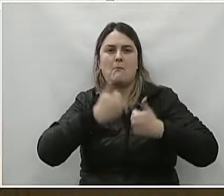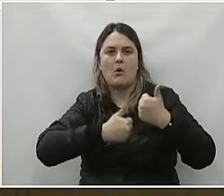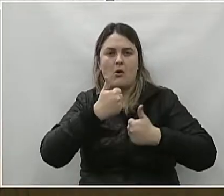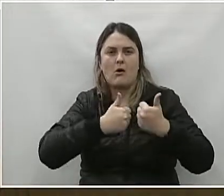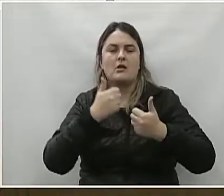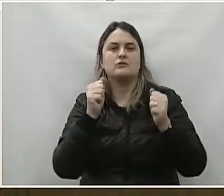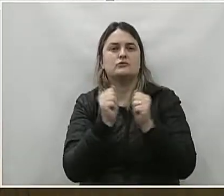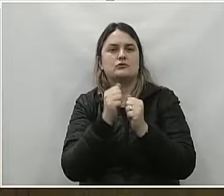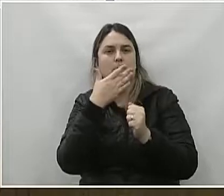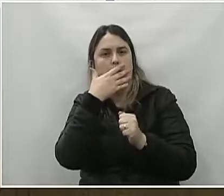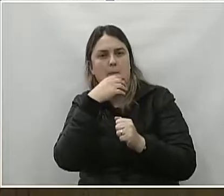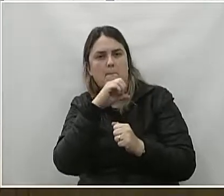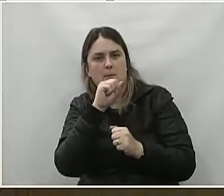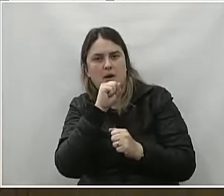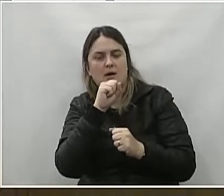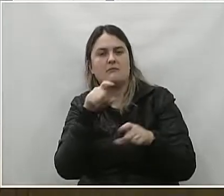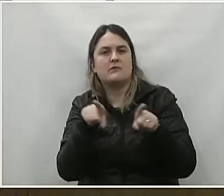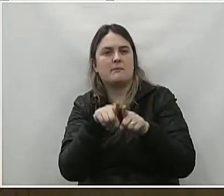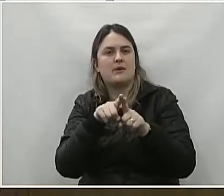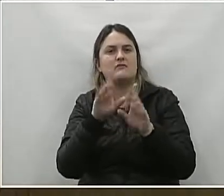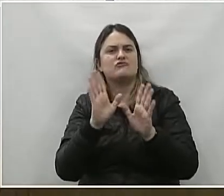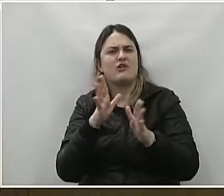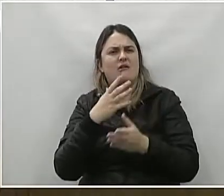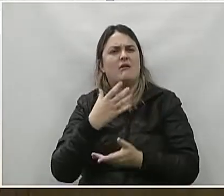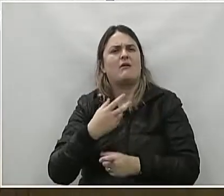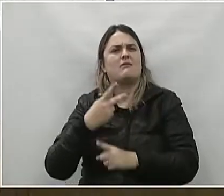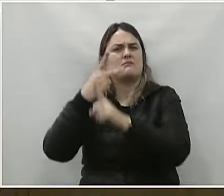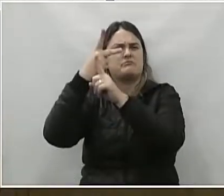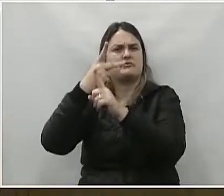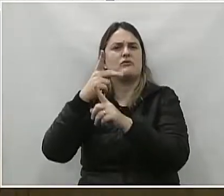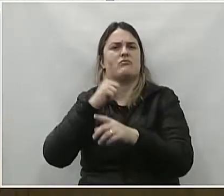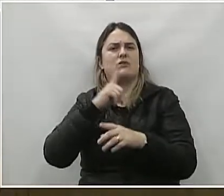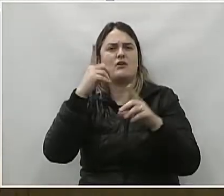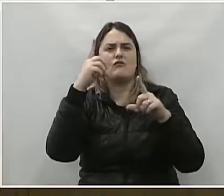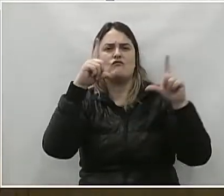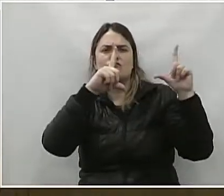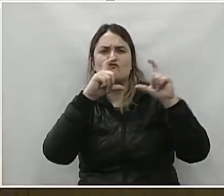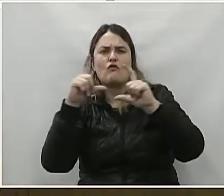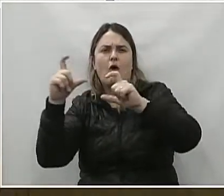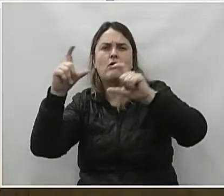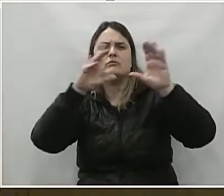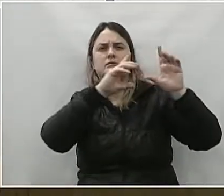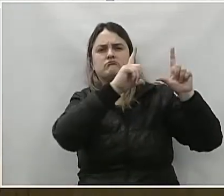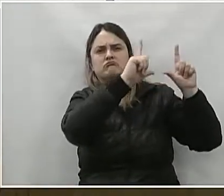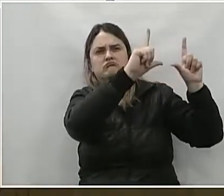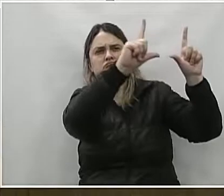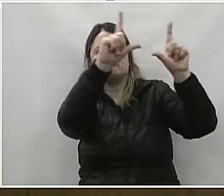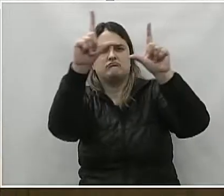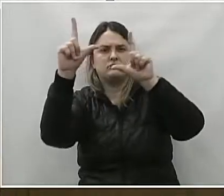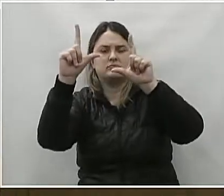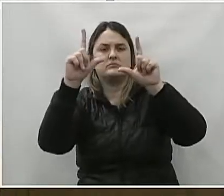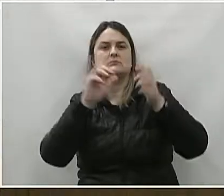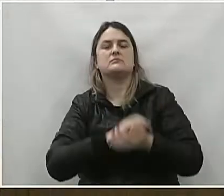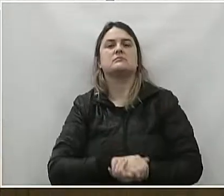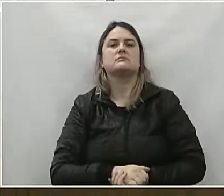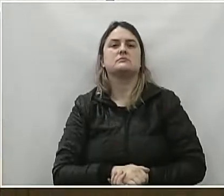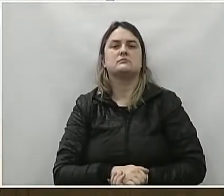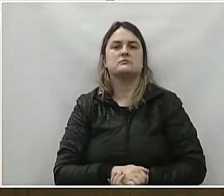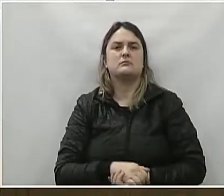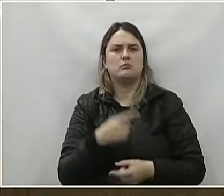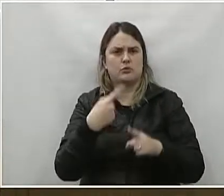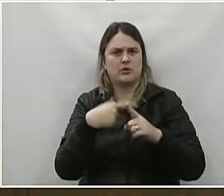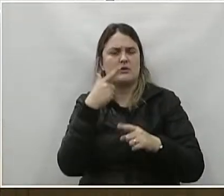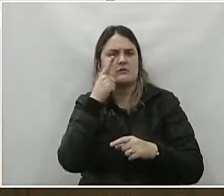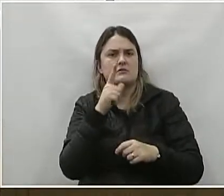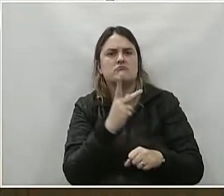pai também foi campeão ali muitas vezes, tem suas fotos espalhadas lá, minhas, dele, né, pelas paredes aí do